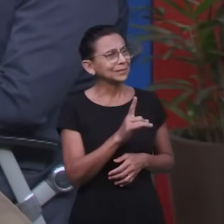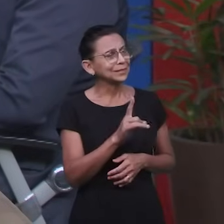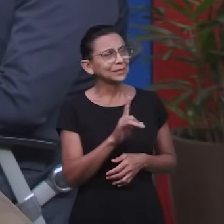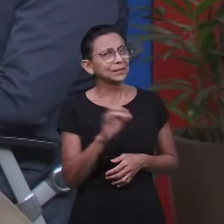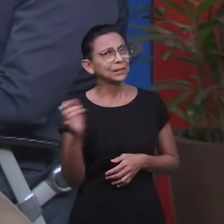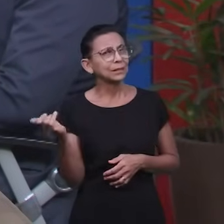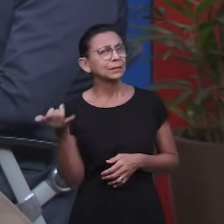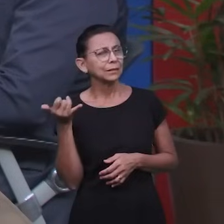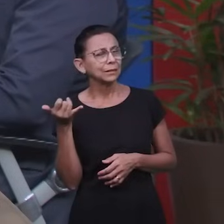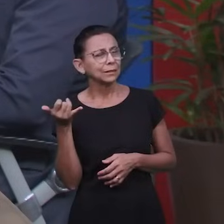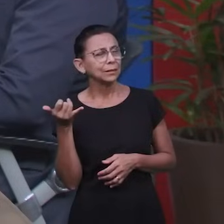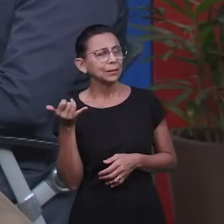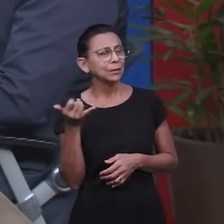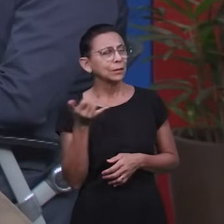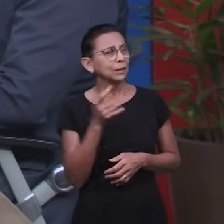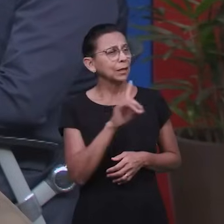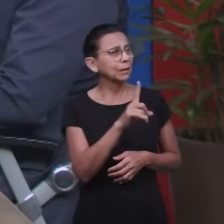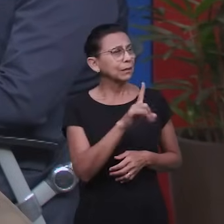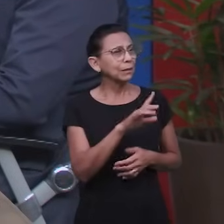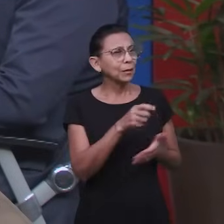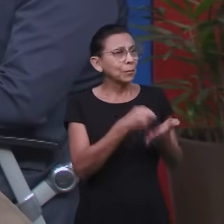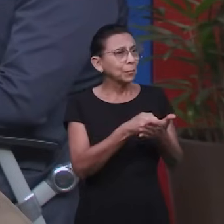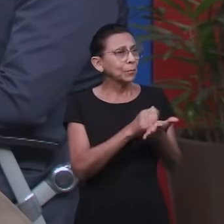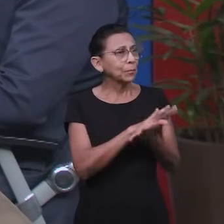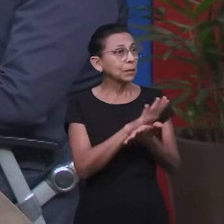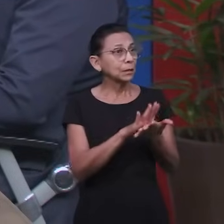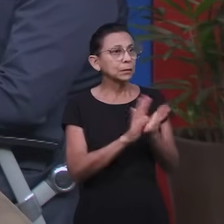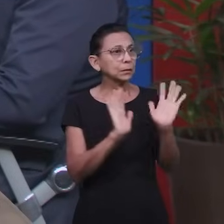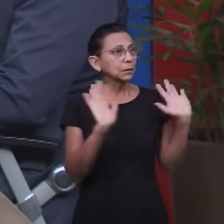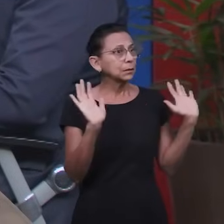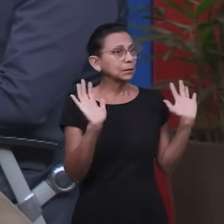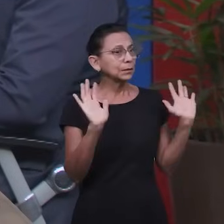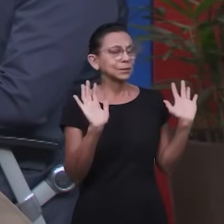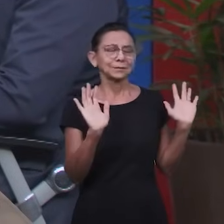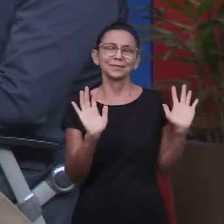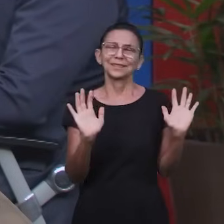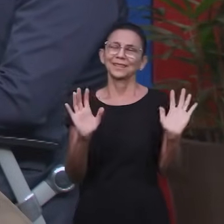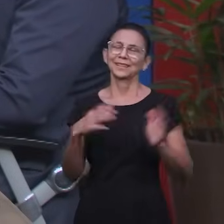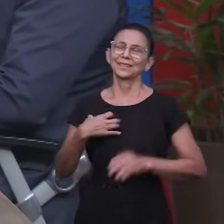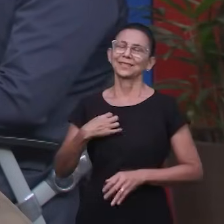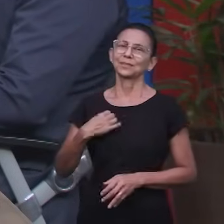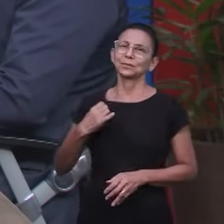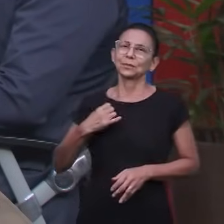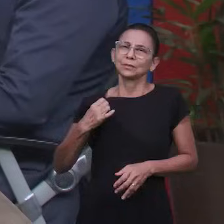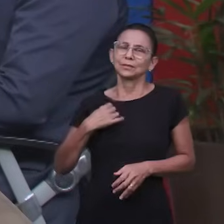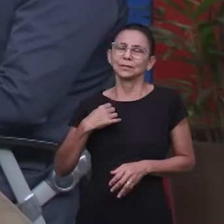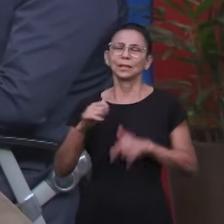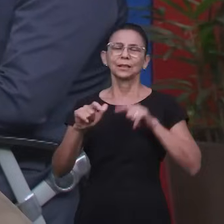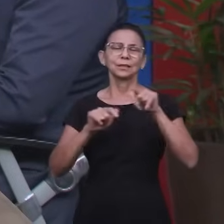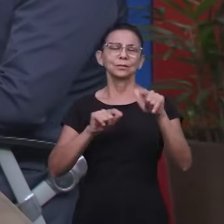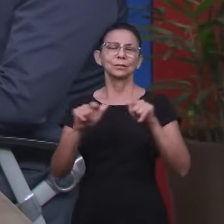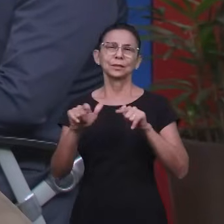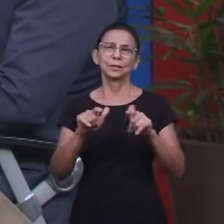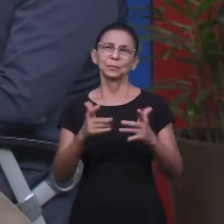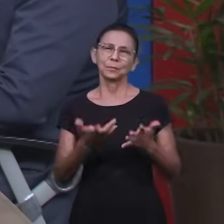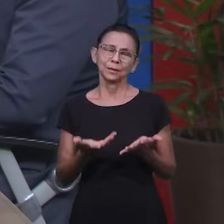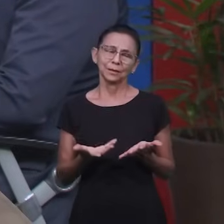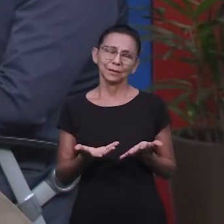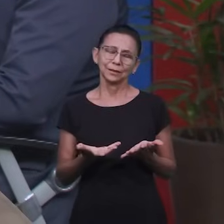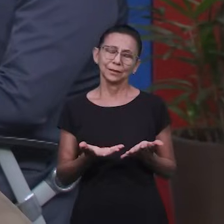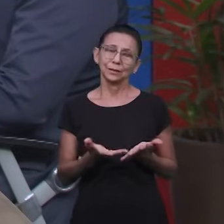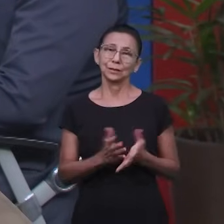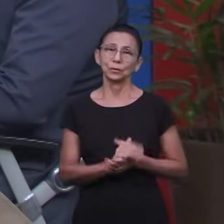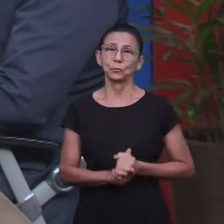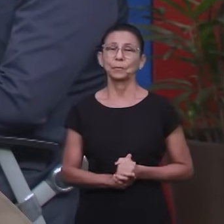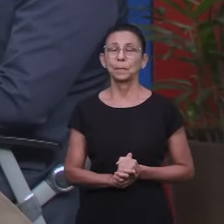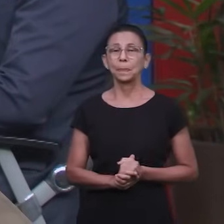eu, não, mas não é possível e tal, vocês têm que cobrar, porque isso não pode. Eu falei: não, o nosso trabalho é voluntário